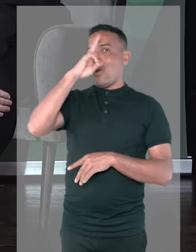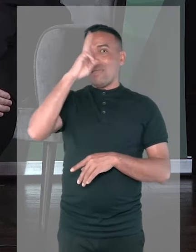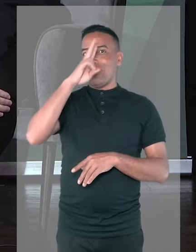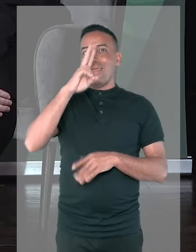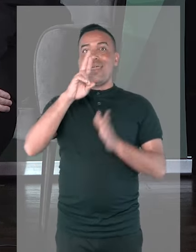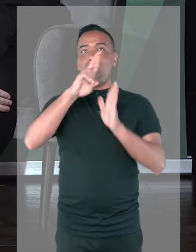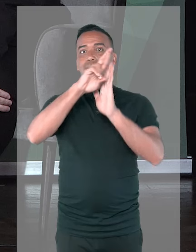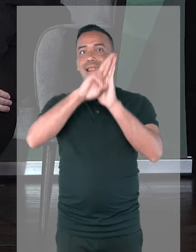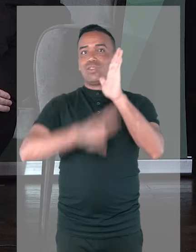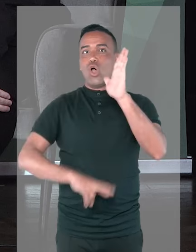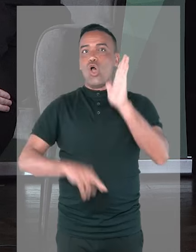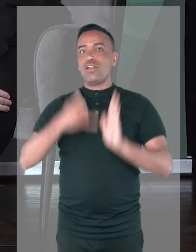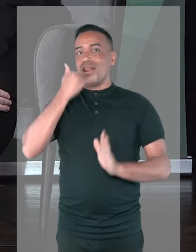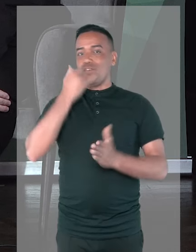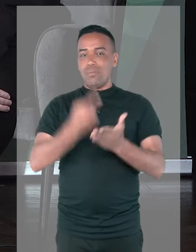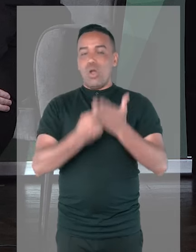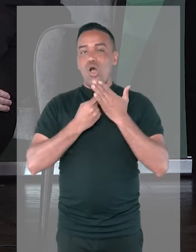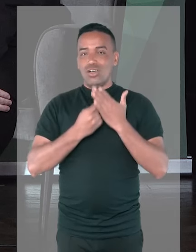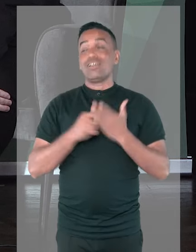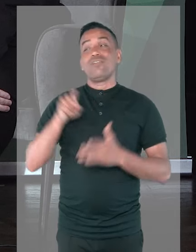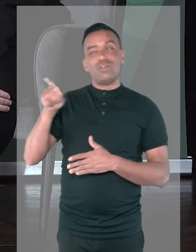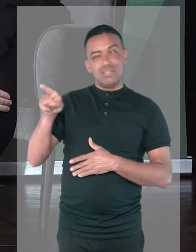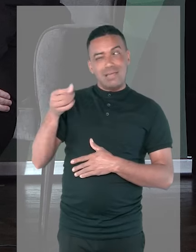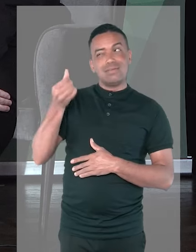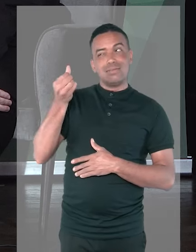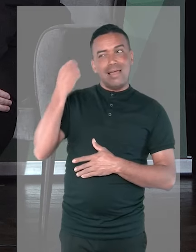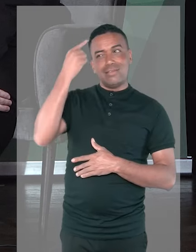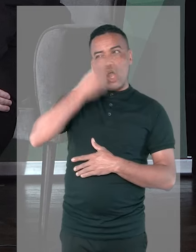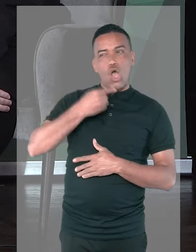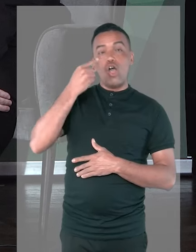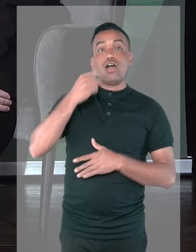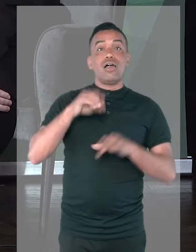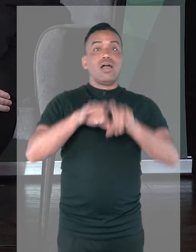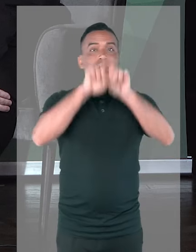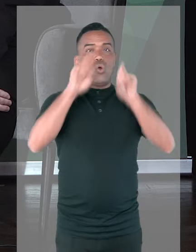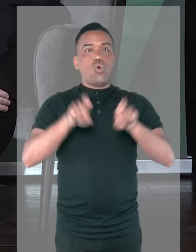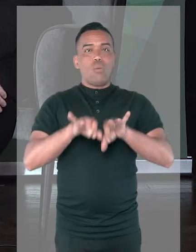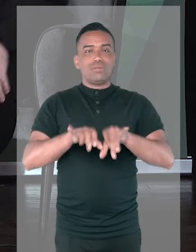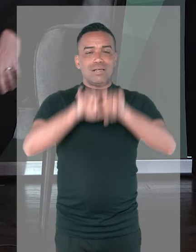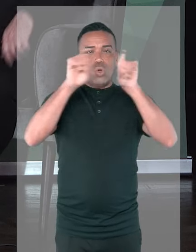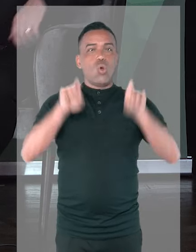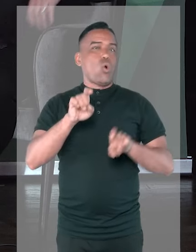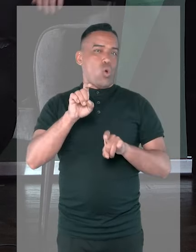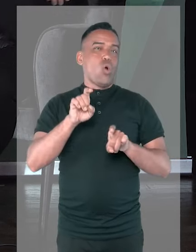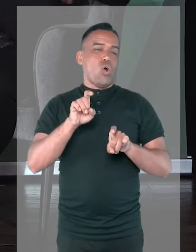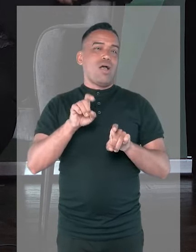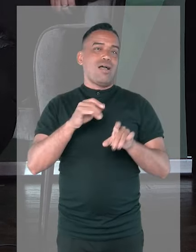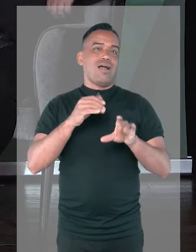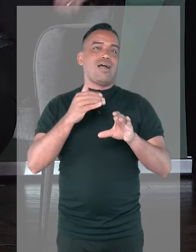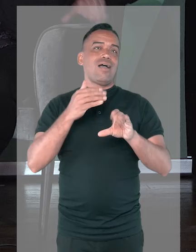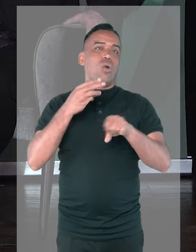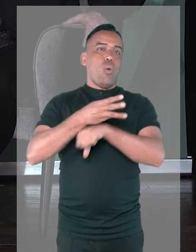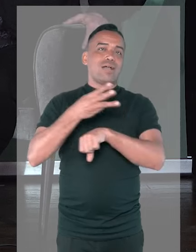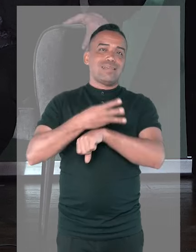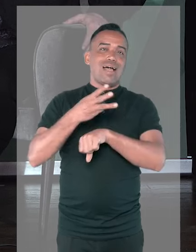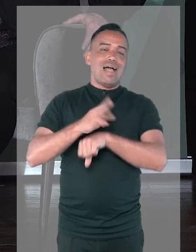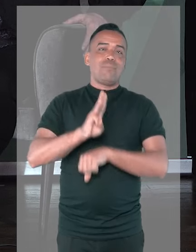relatório. Você deve ser bem mais do que 6 horas, Afonso. Não, eu uso o computador do WhatsApp, web, então eu olho um pouco.